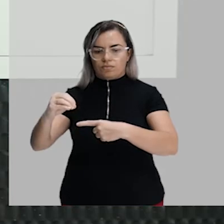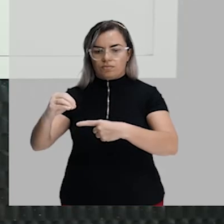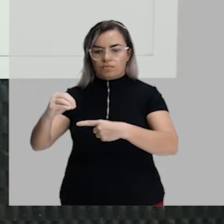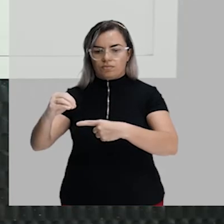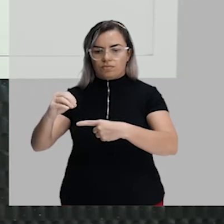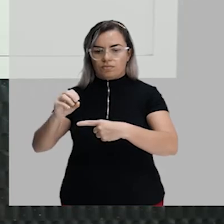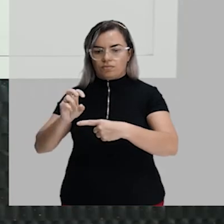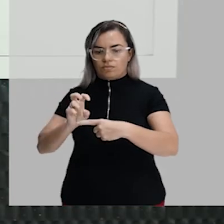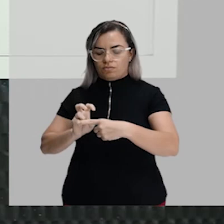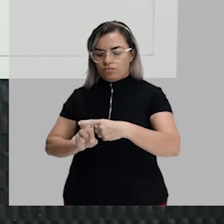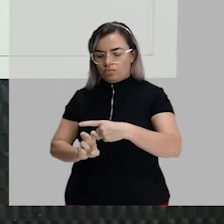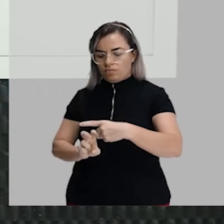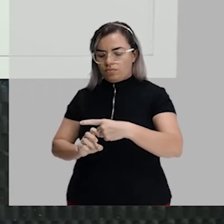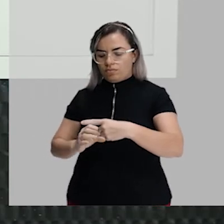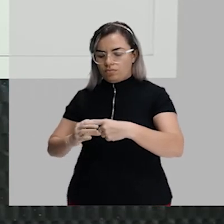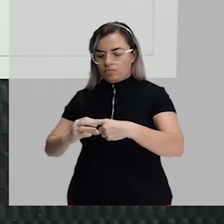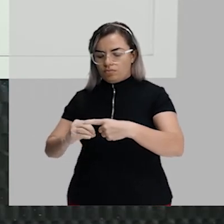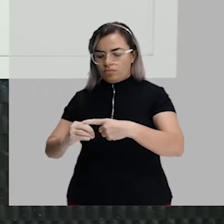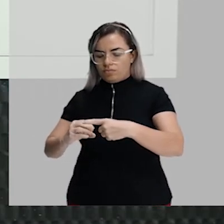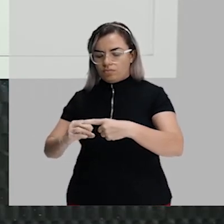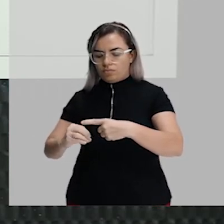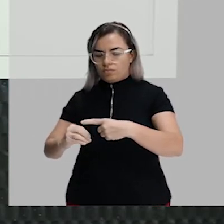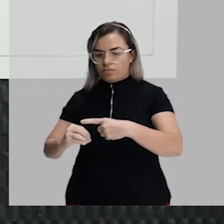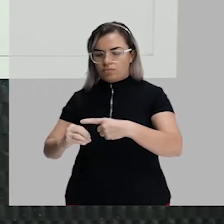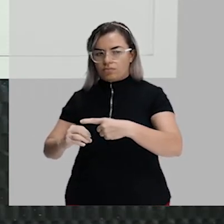de 500 gramas, né?